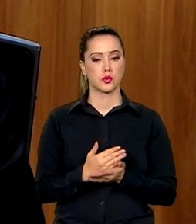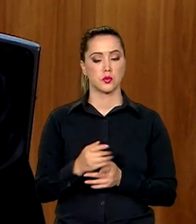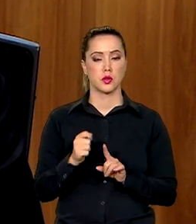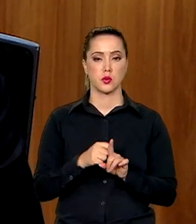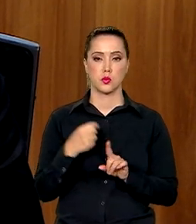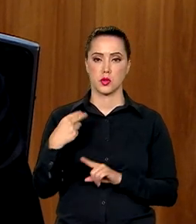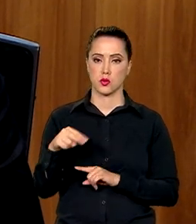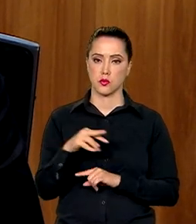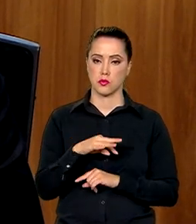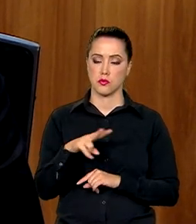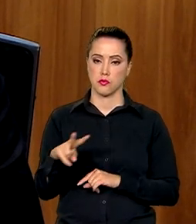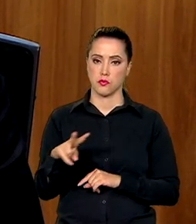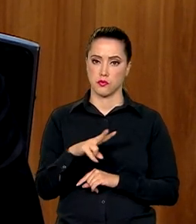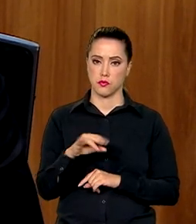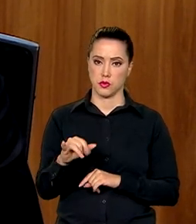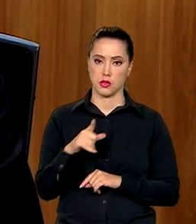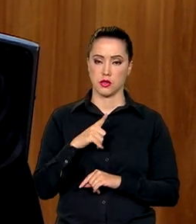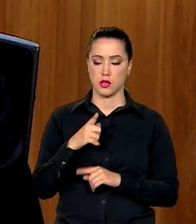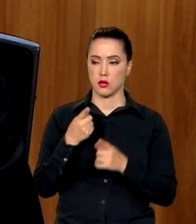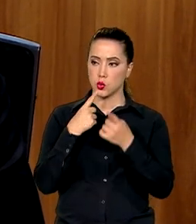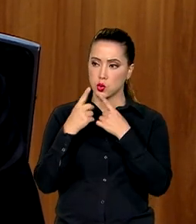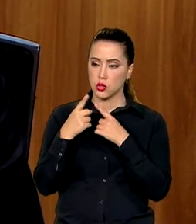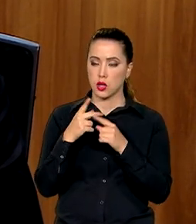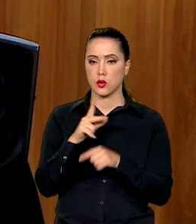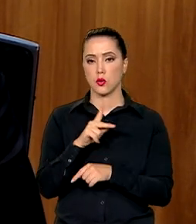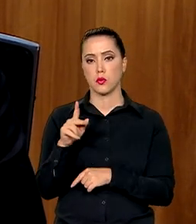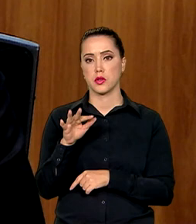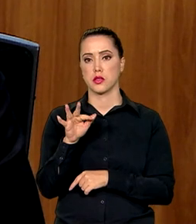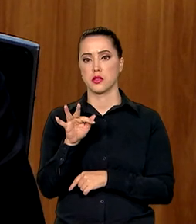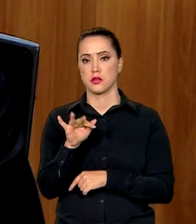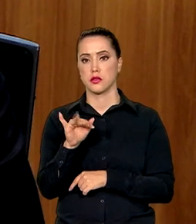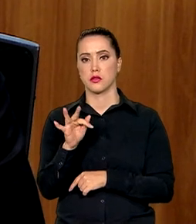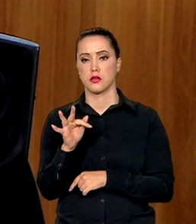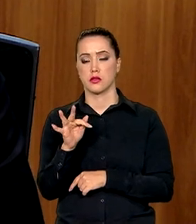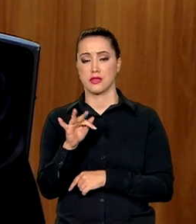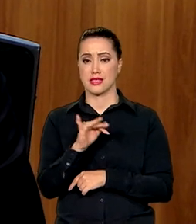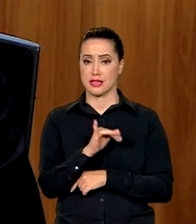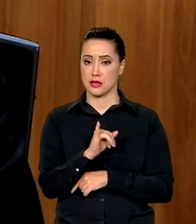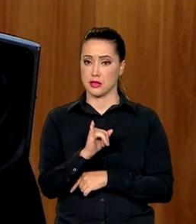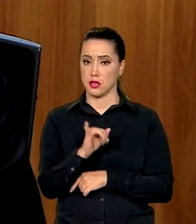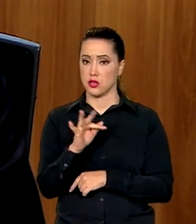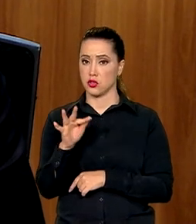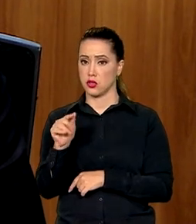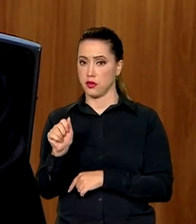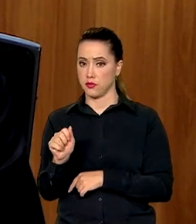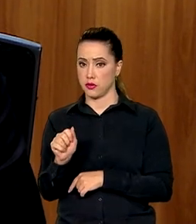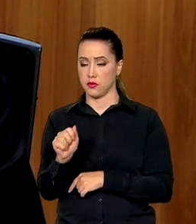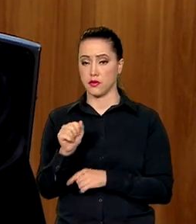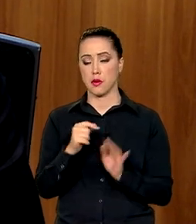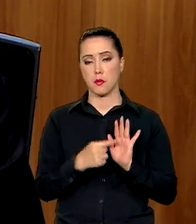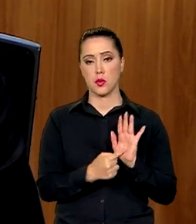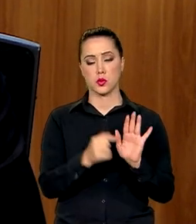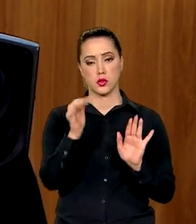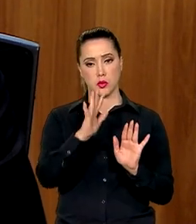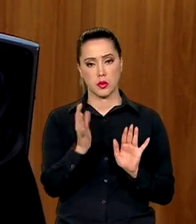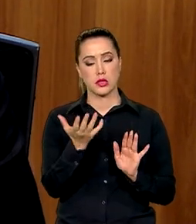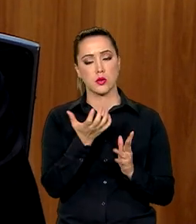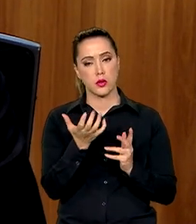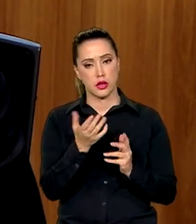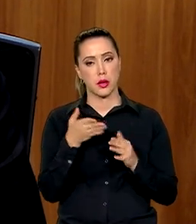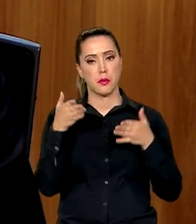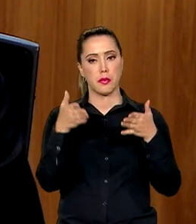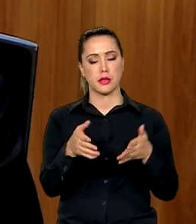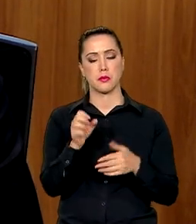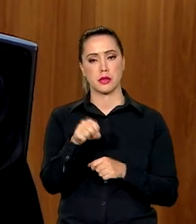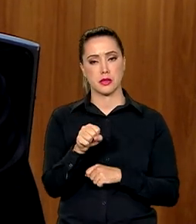novembro teremos um diálogo com o presidente da FIFA demonstrando total o interesse do Brasil e fazer parte disso nós